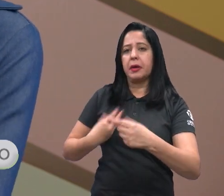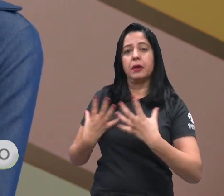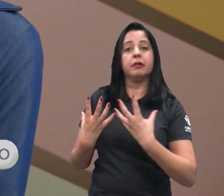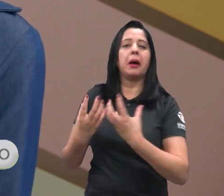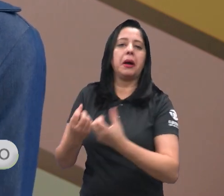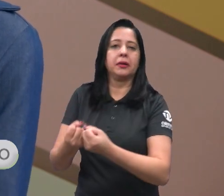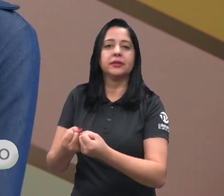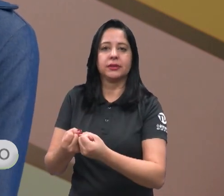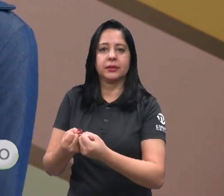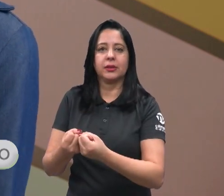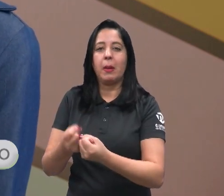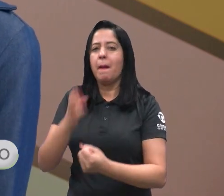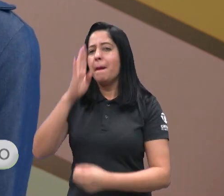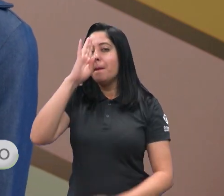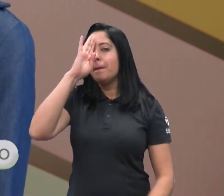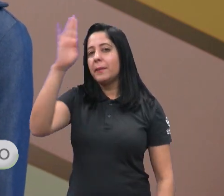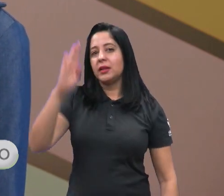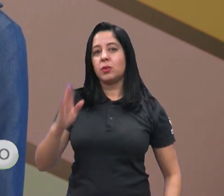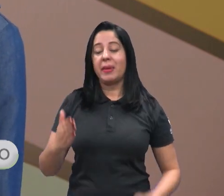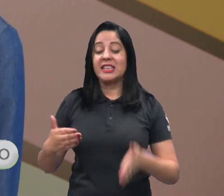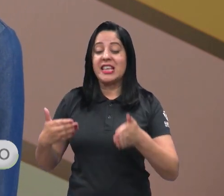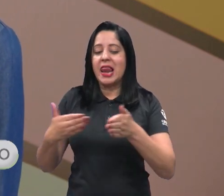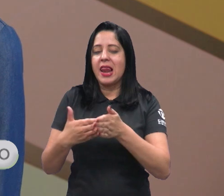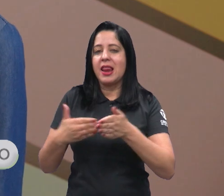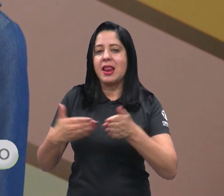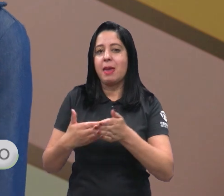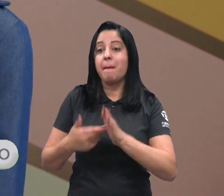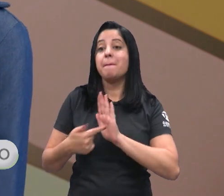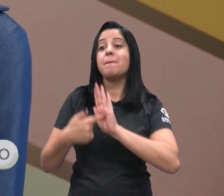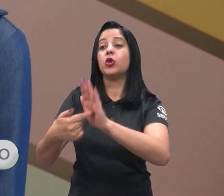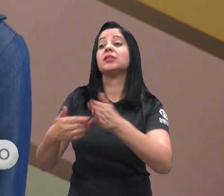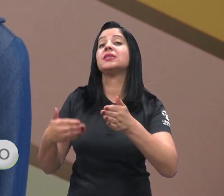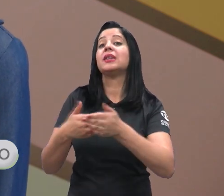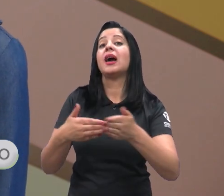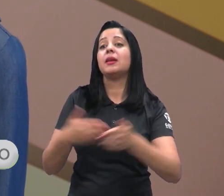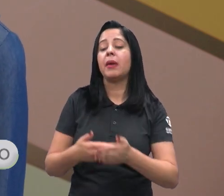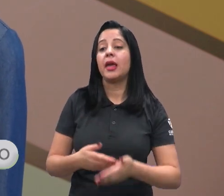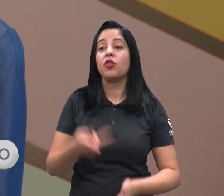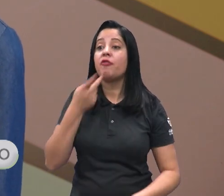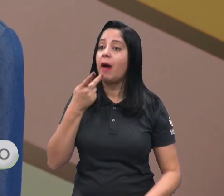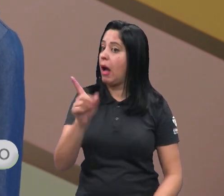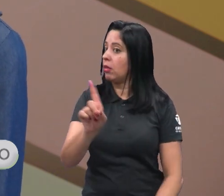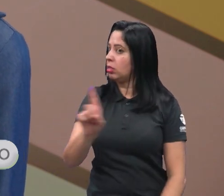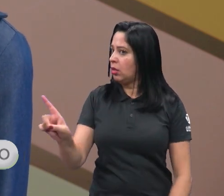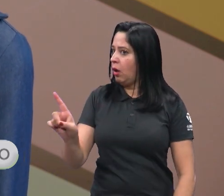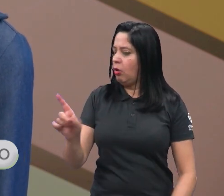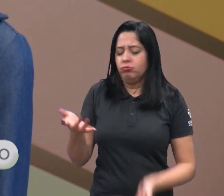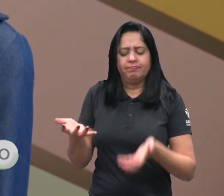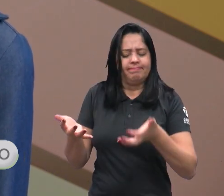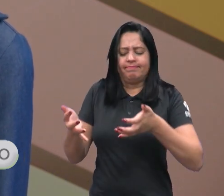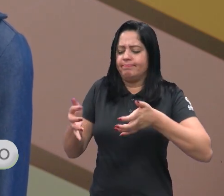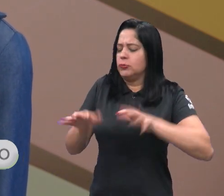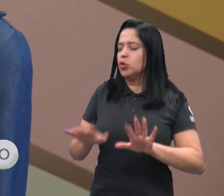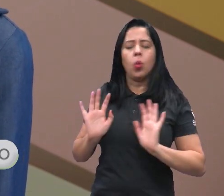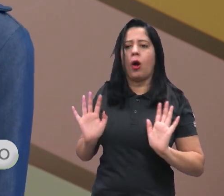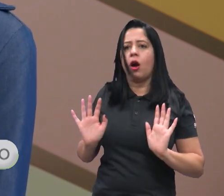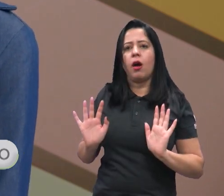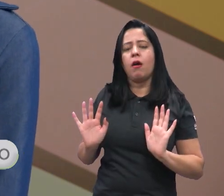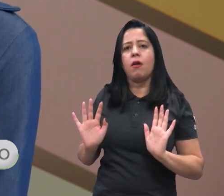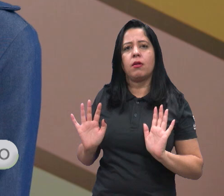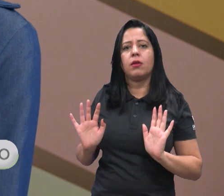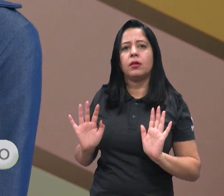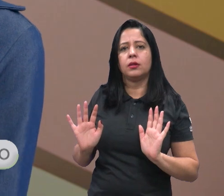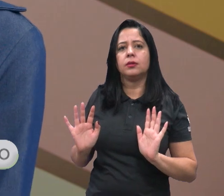a colocar limites, contornos, aprender a dizer não, né, quando não é congruente para ela, porque